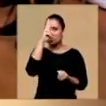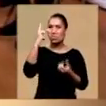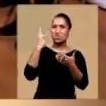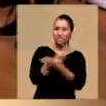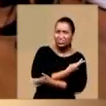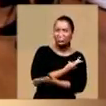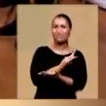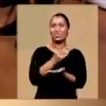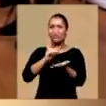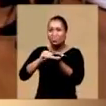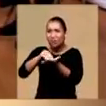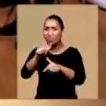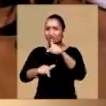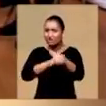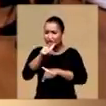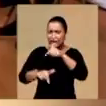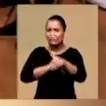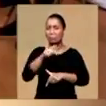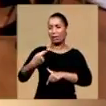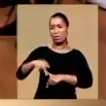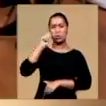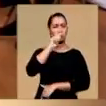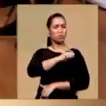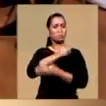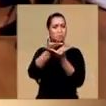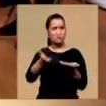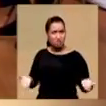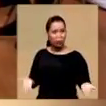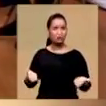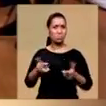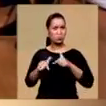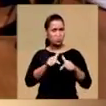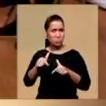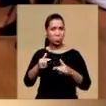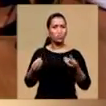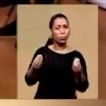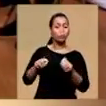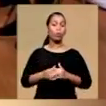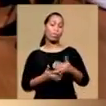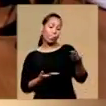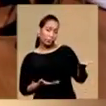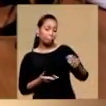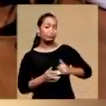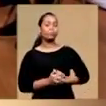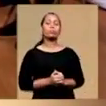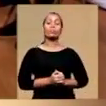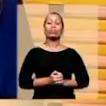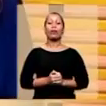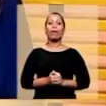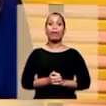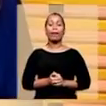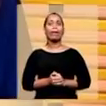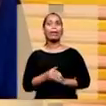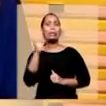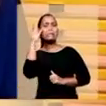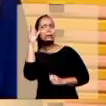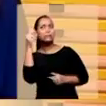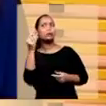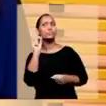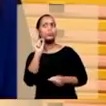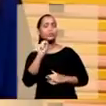Letícia, que Rio Preto sentiu mais essa perda de postos? Olha, é interessante